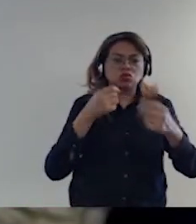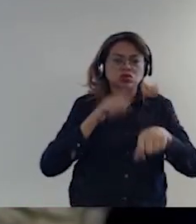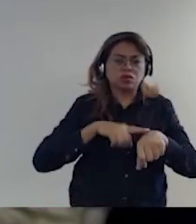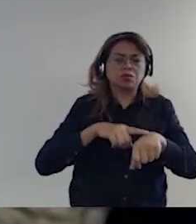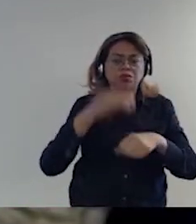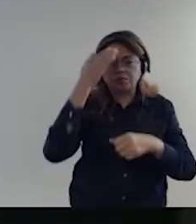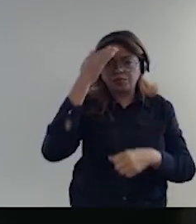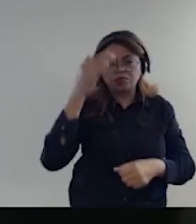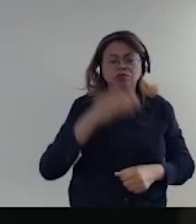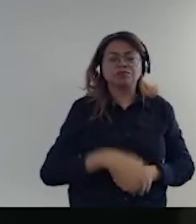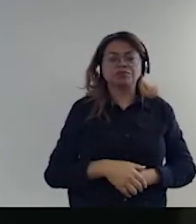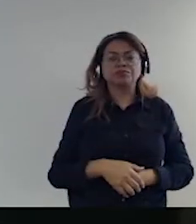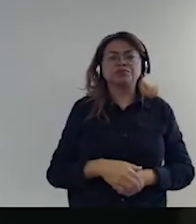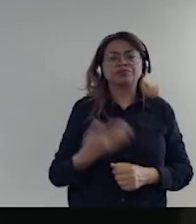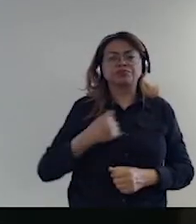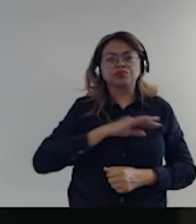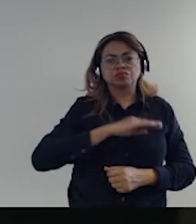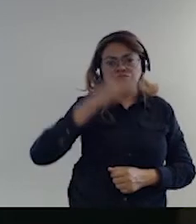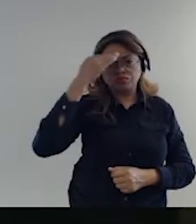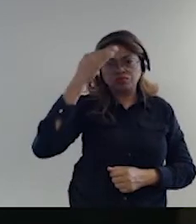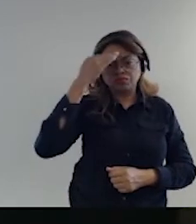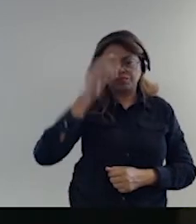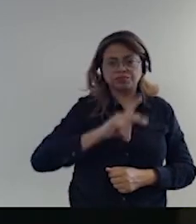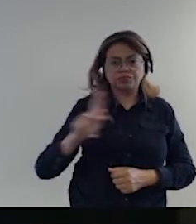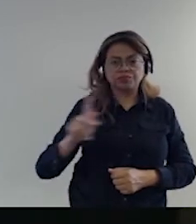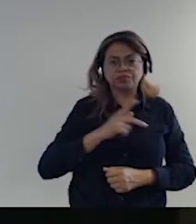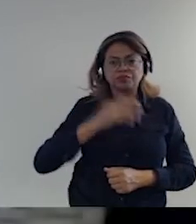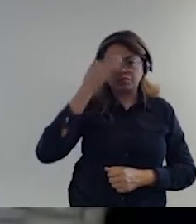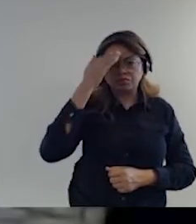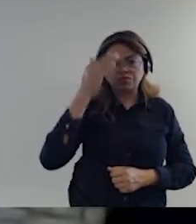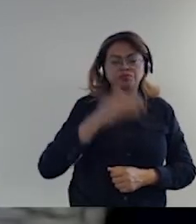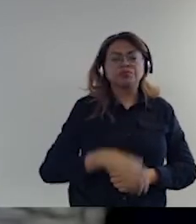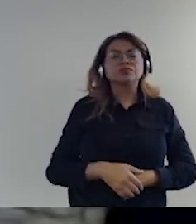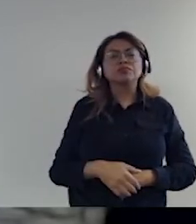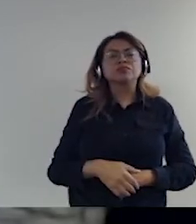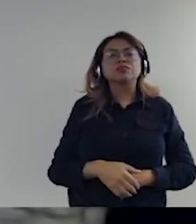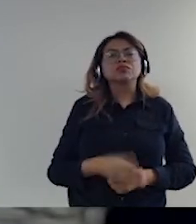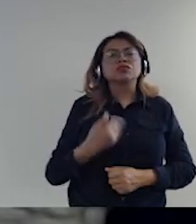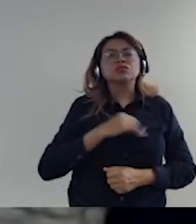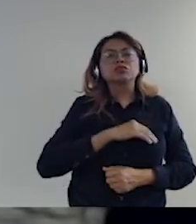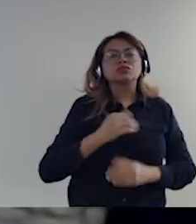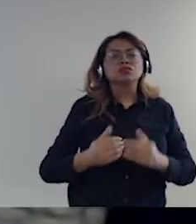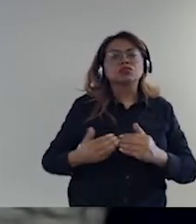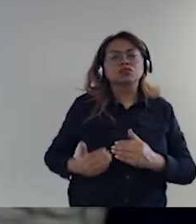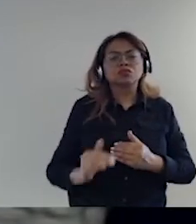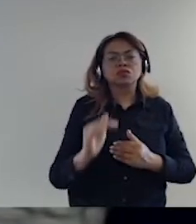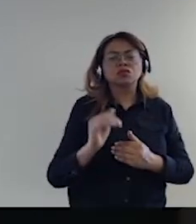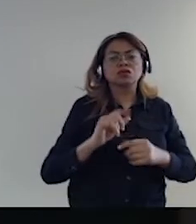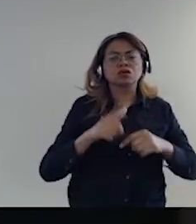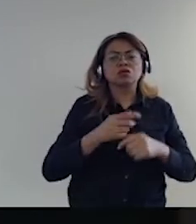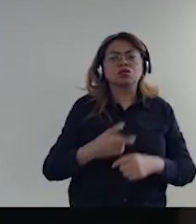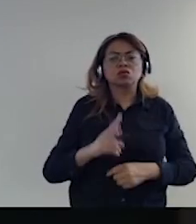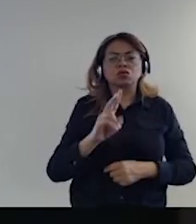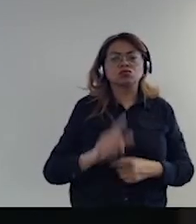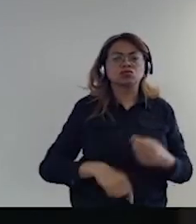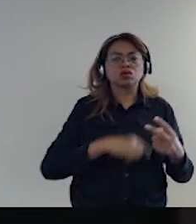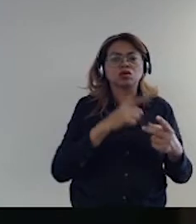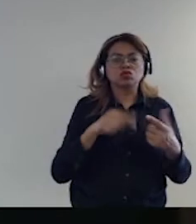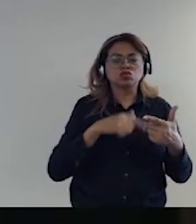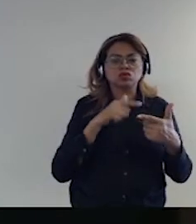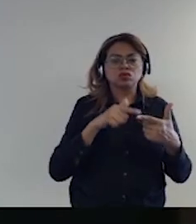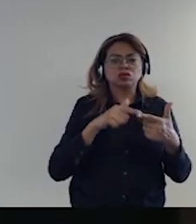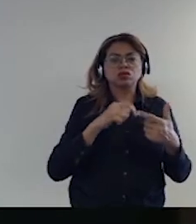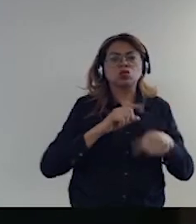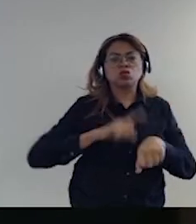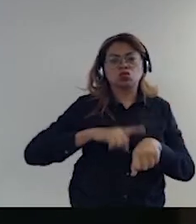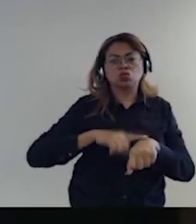obrigada. Ótimo. E nós que agradecemos, professora. Muito obrigado. E vamos passar agora uma segunda rodada em que os